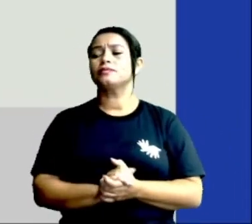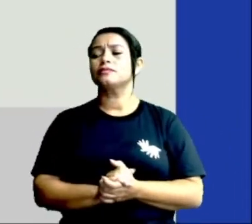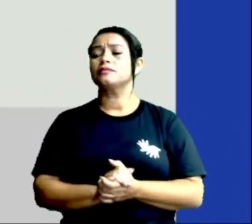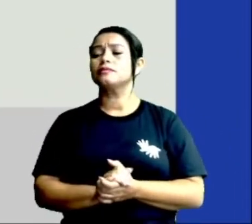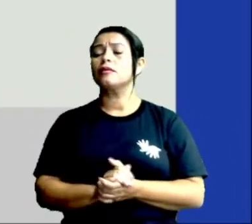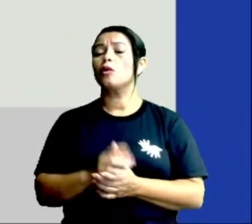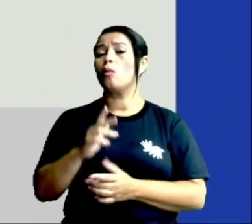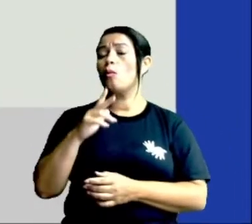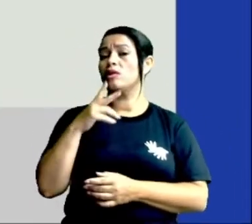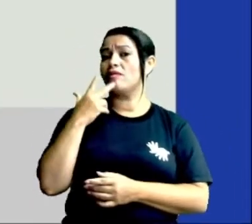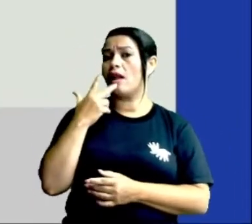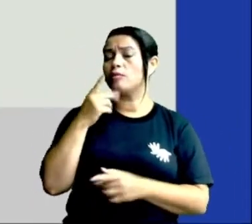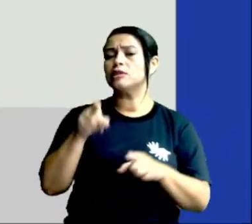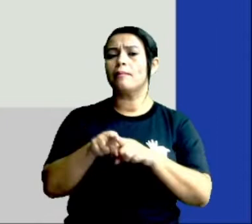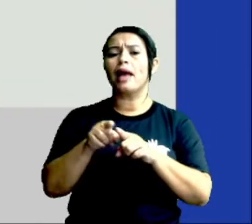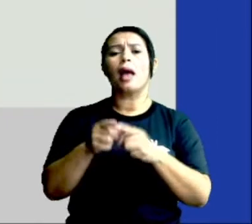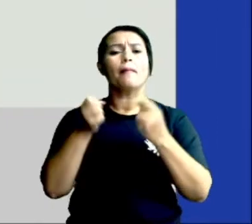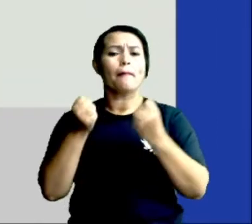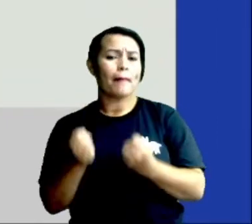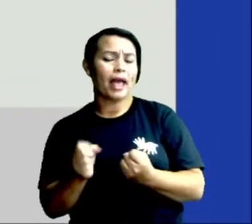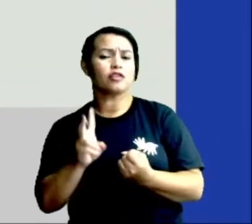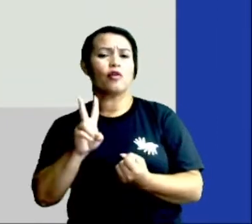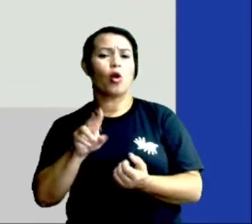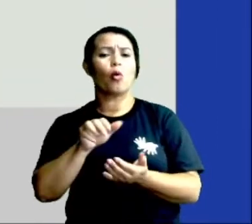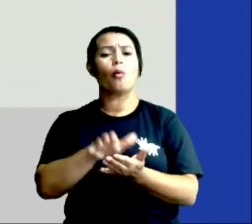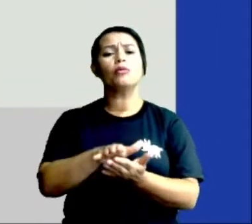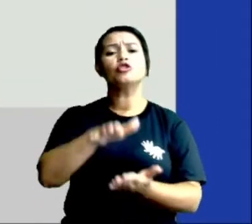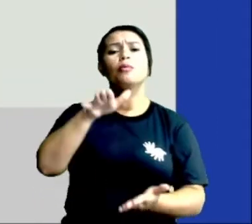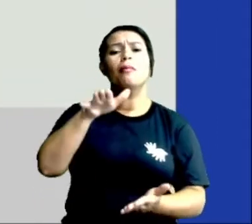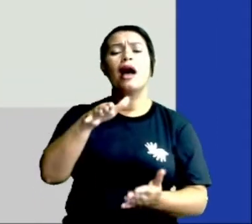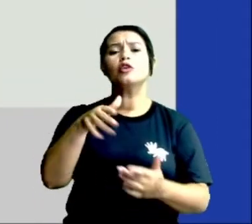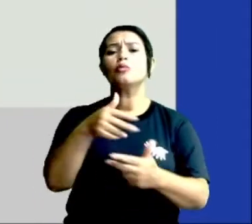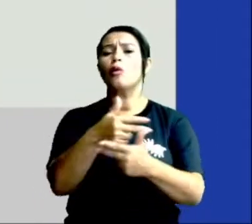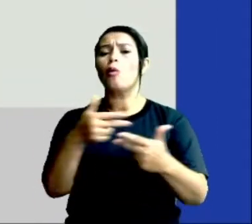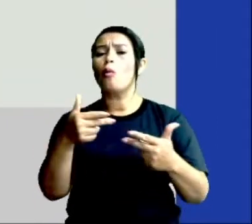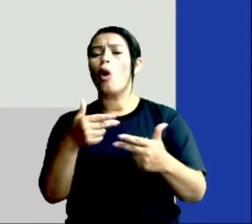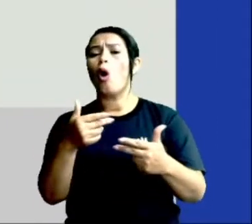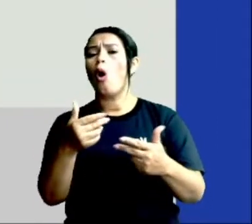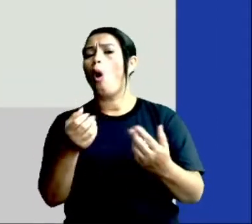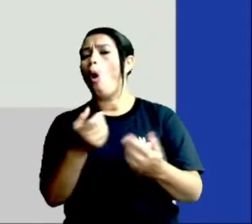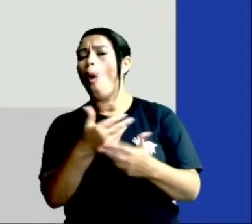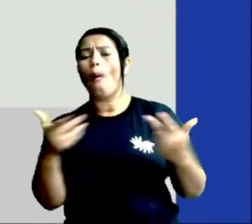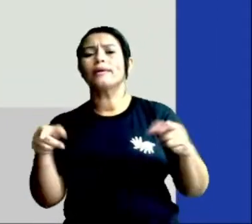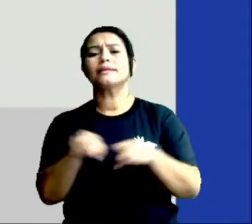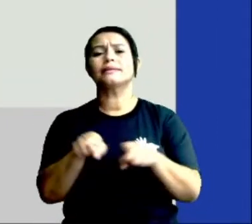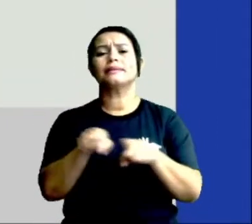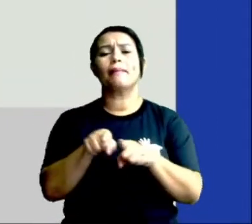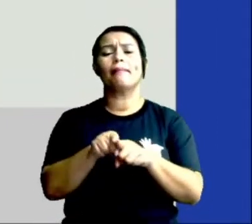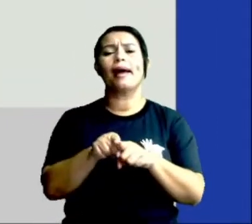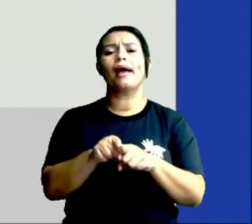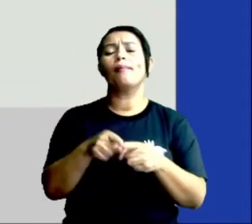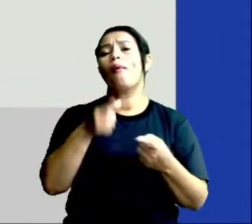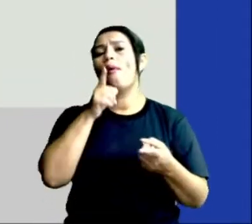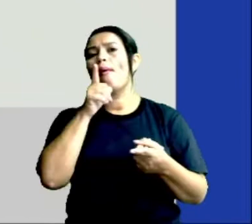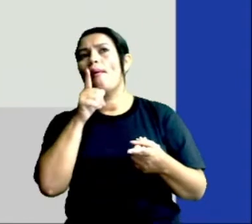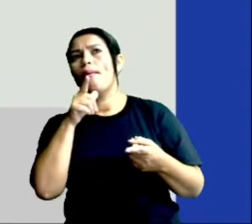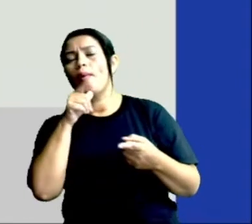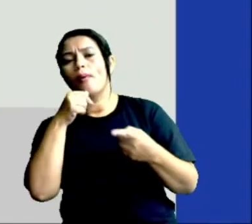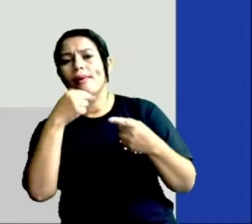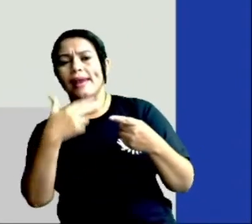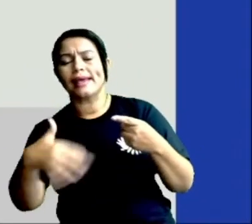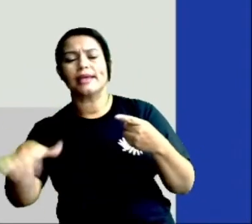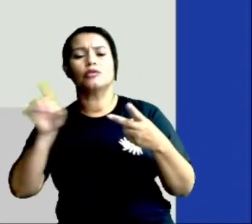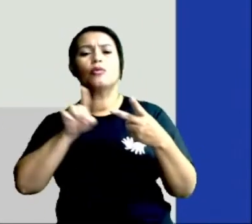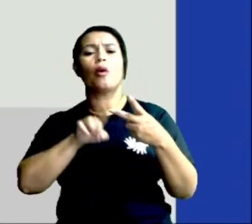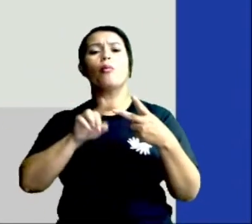Quando falamos em volume, estamos nos referindo ao espaço ocupado por um corpo sólido, por um líquido ou por um